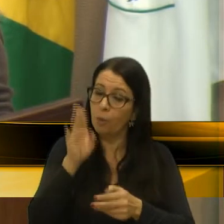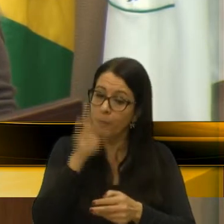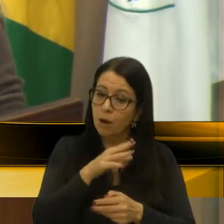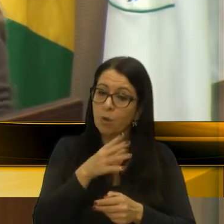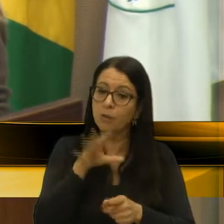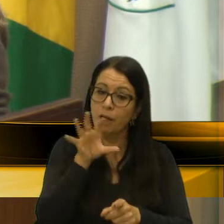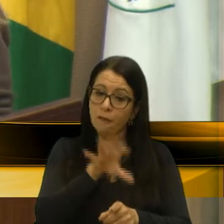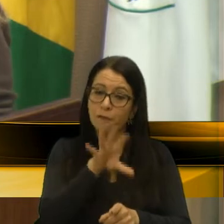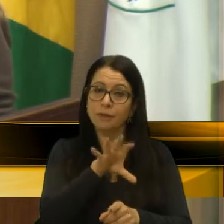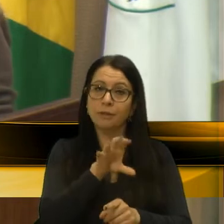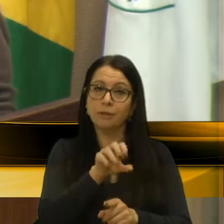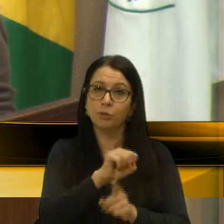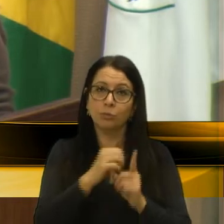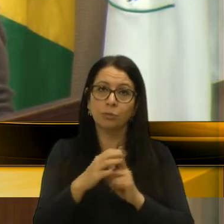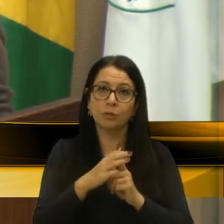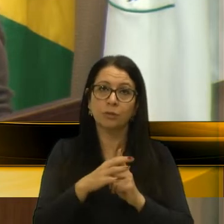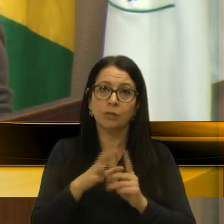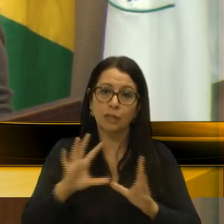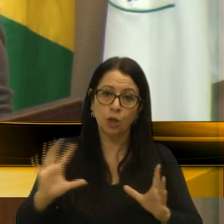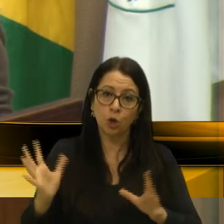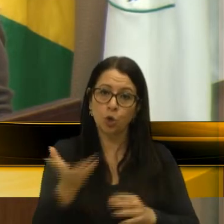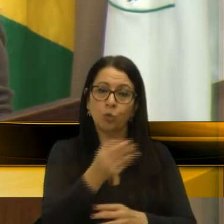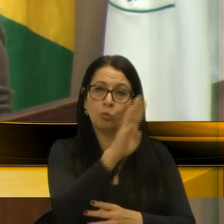sociedade, que dominou o Brasil.